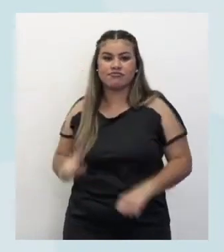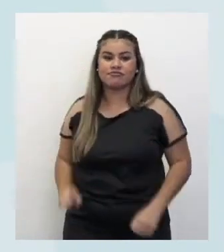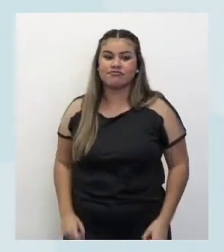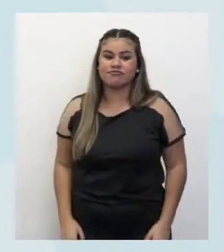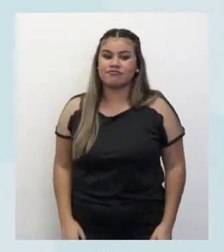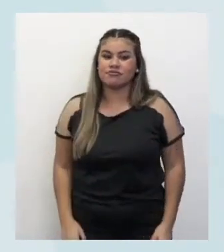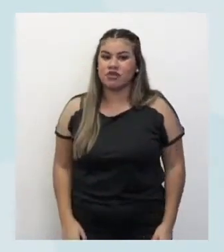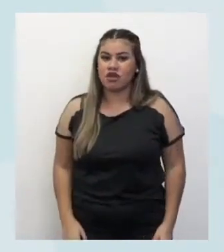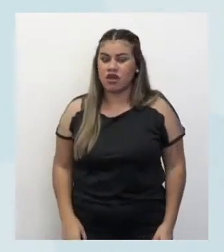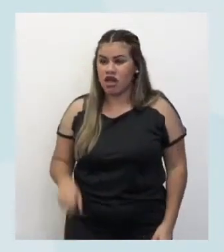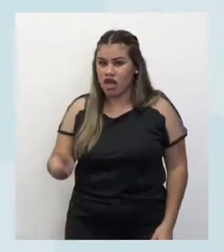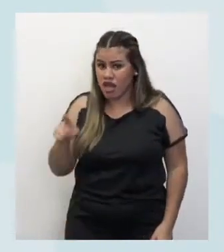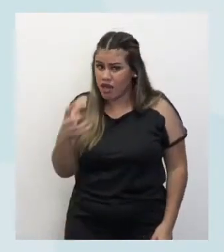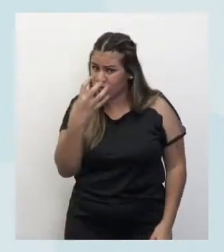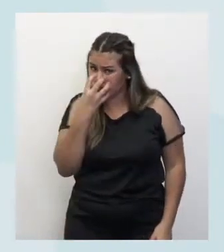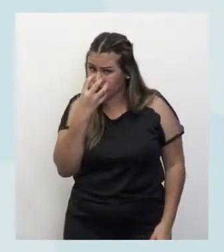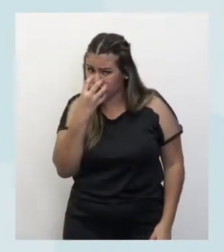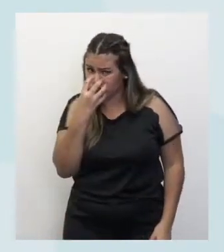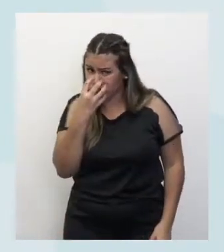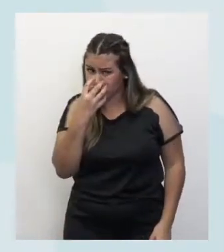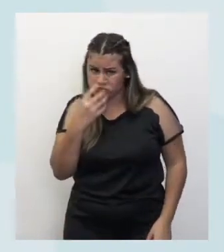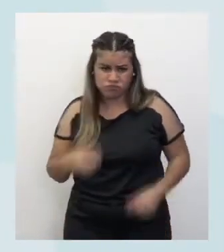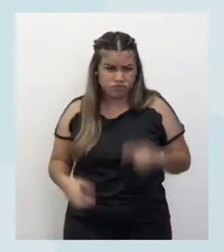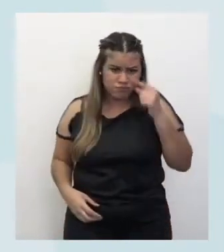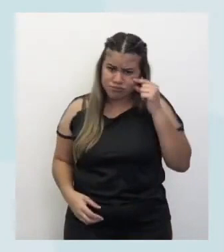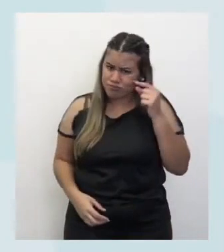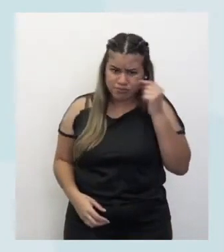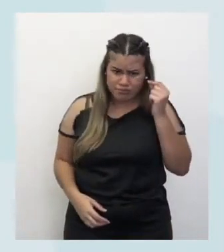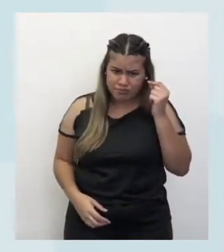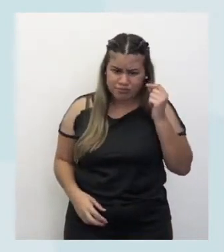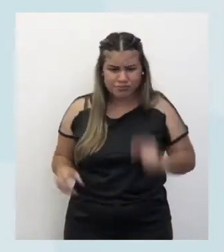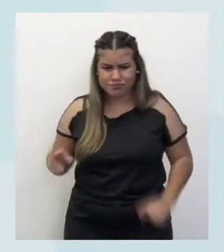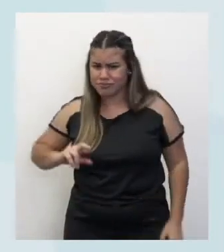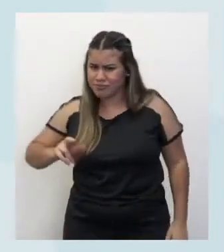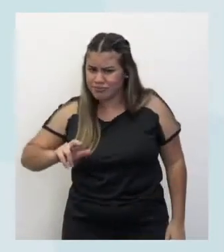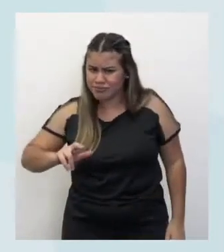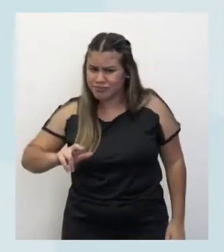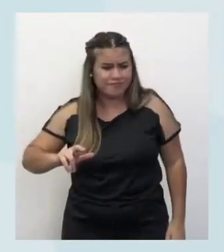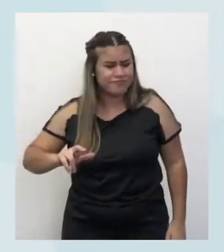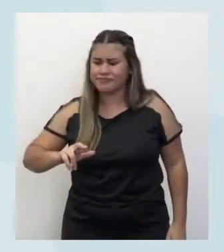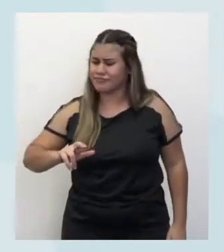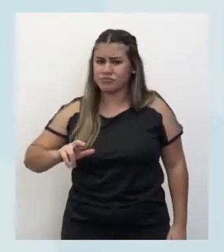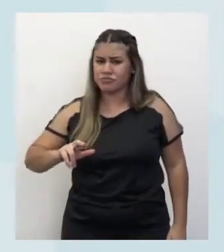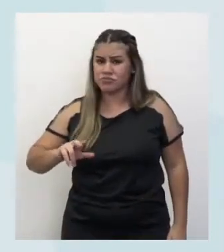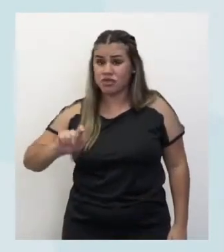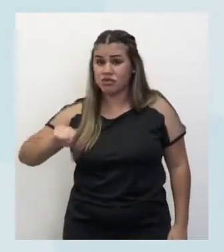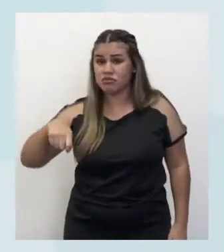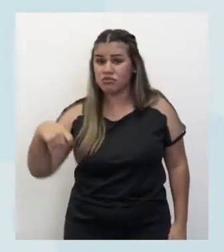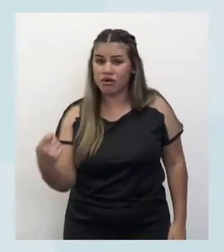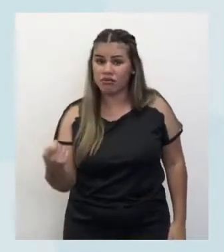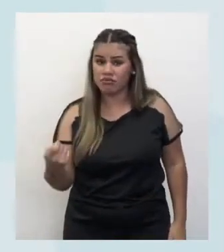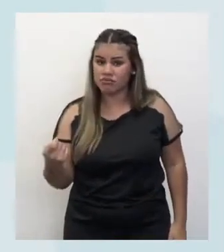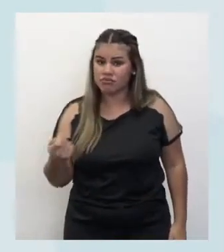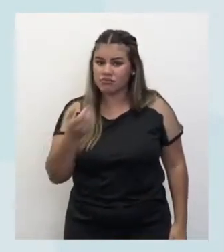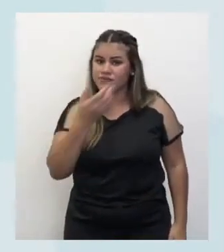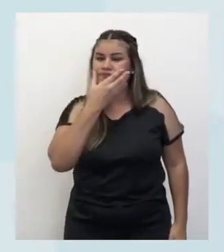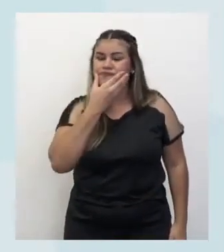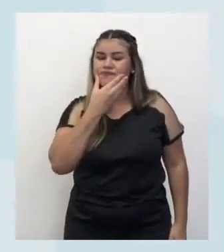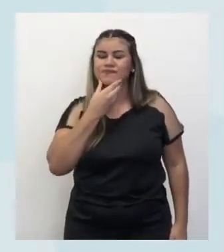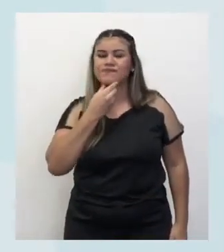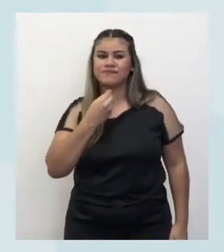O bicho não era um cão, não era um gato, não era um rato. O bicho, meu Deus, era um